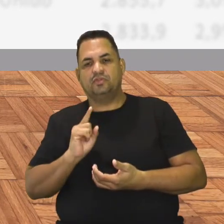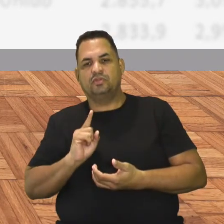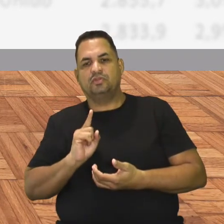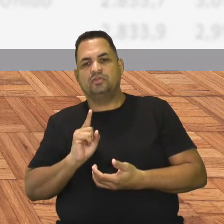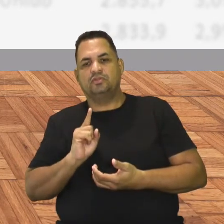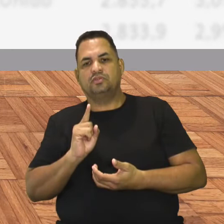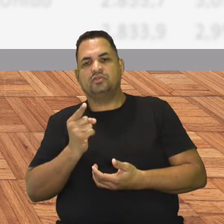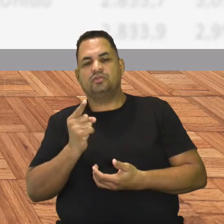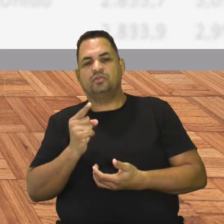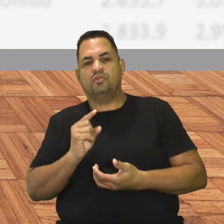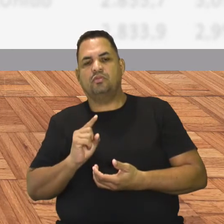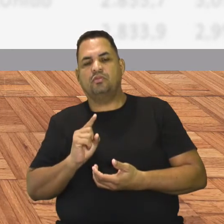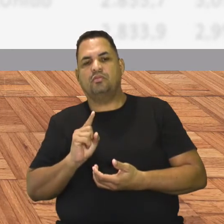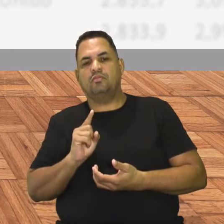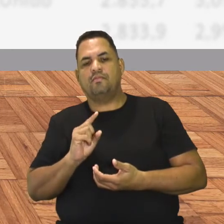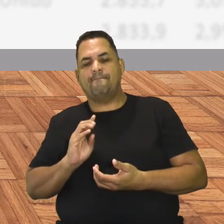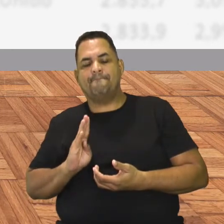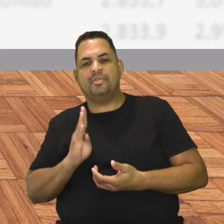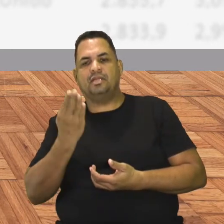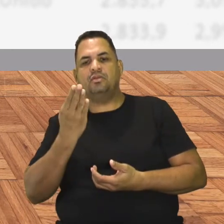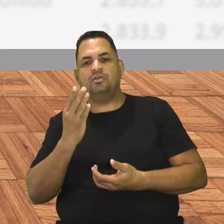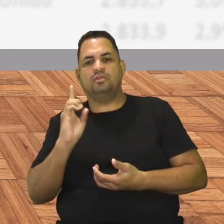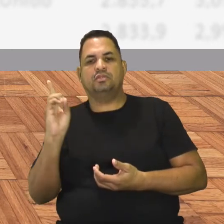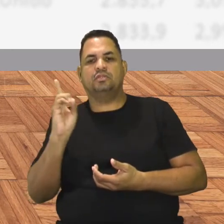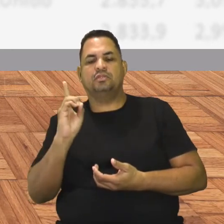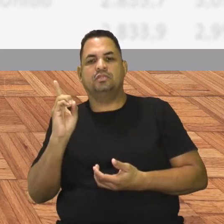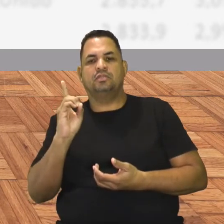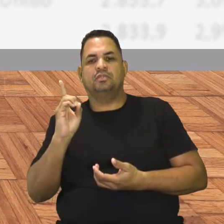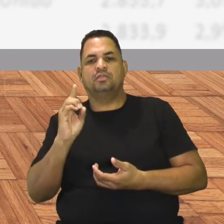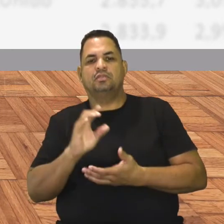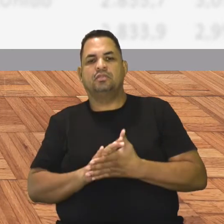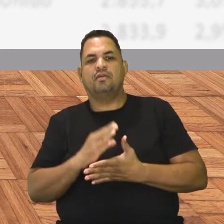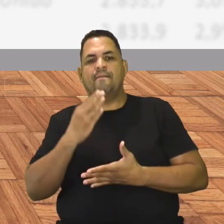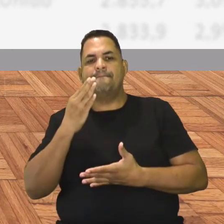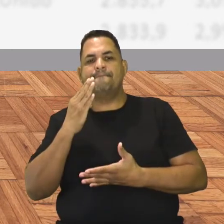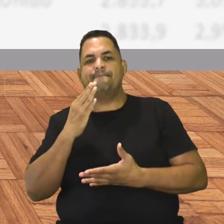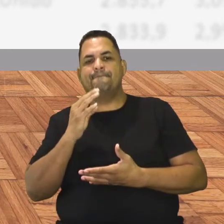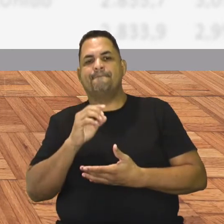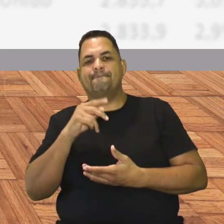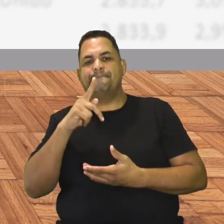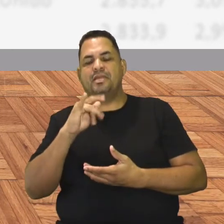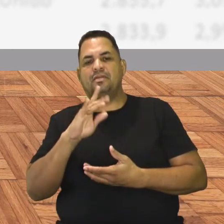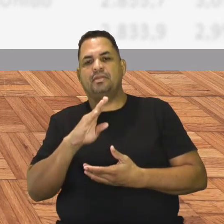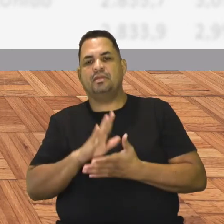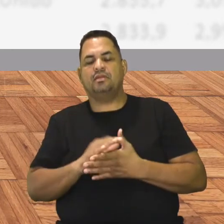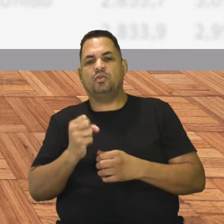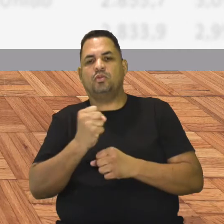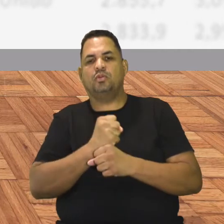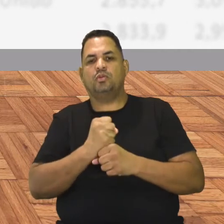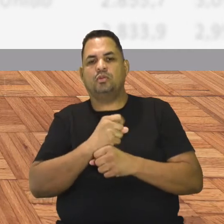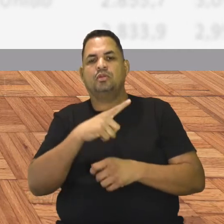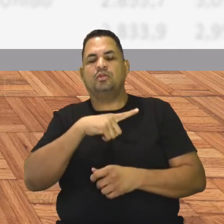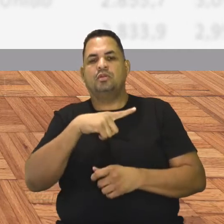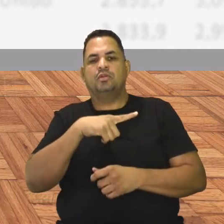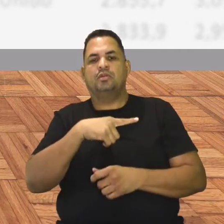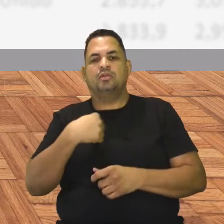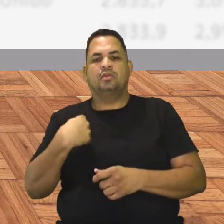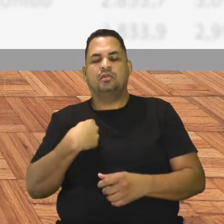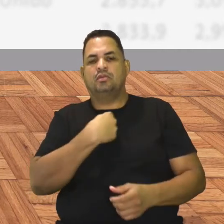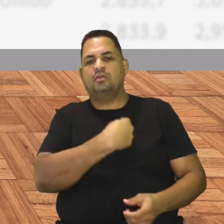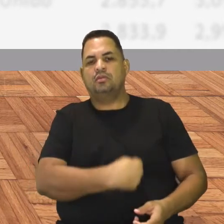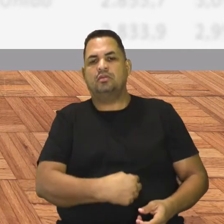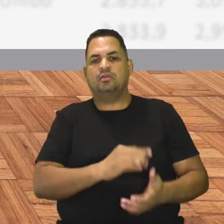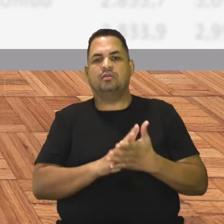921 bilhões de dólares no seu PIB do ano. Aí nós temos, a